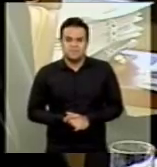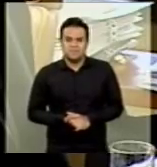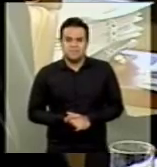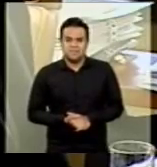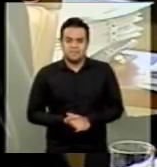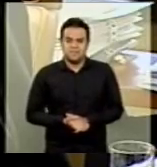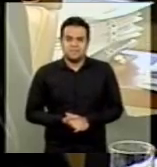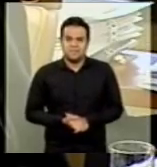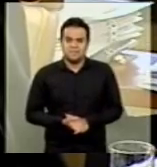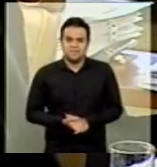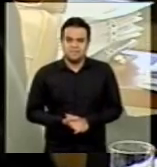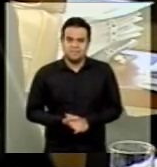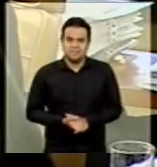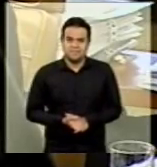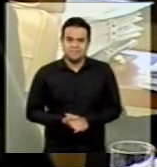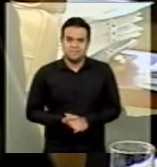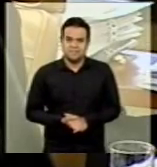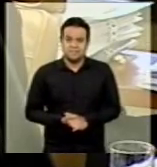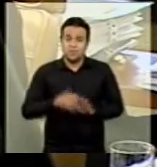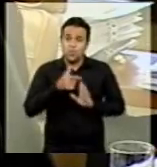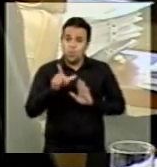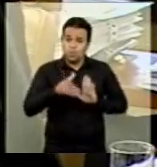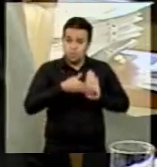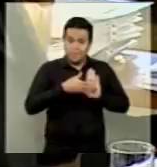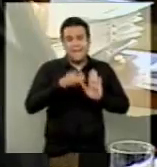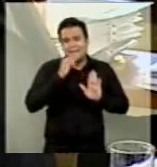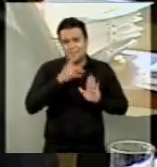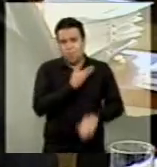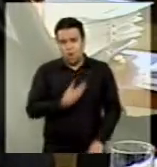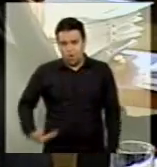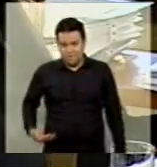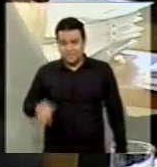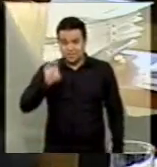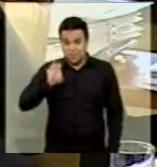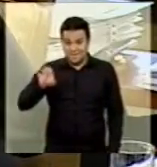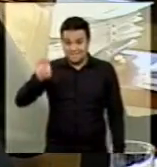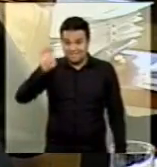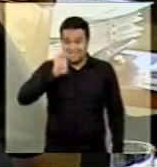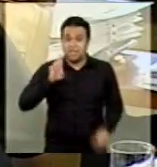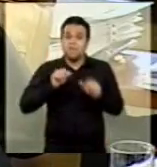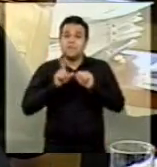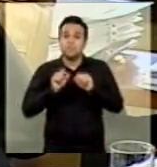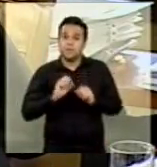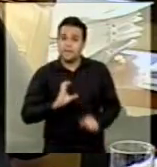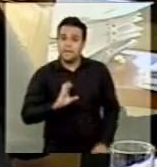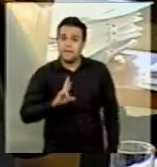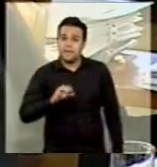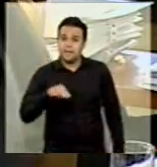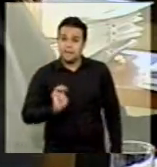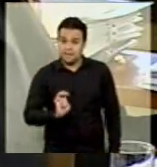uma outra hipótese. É, um governador de estado pratica um ato e ele